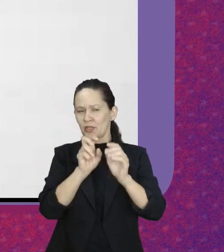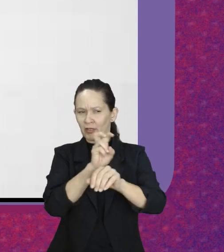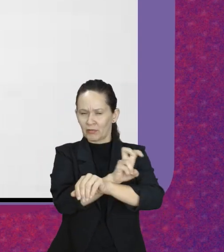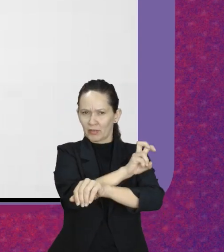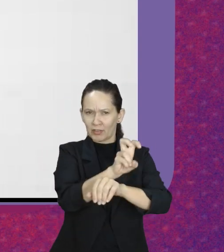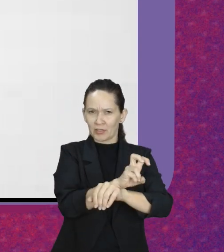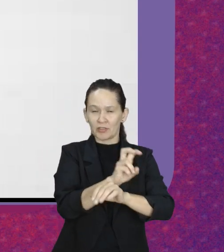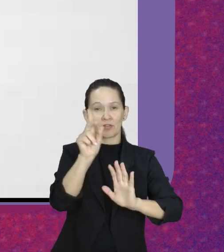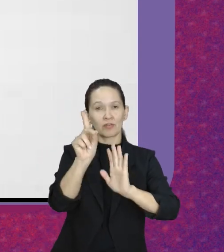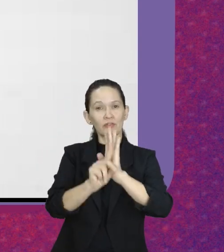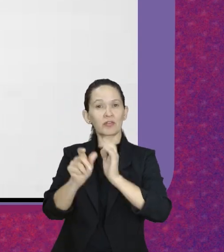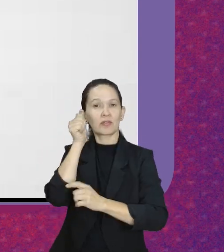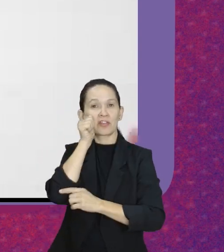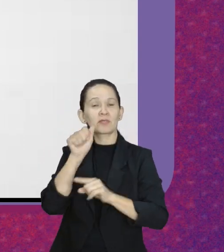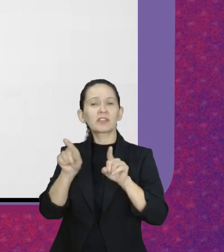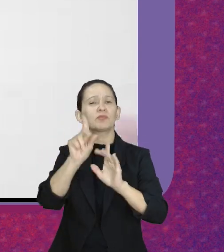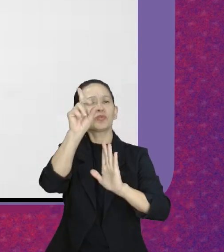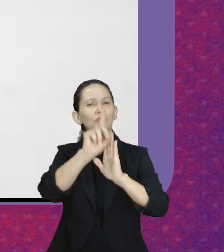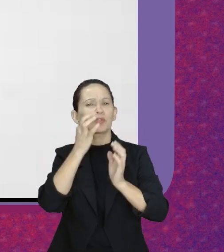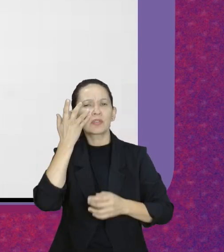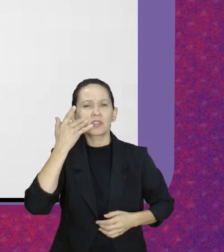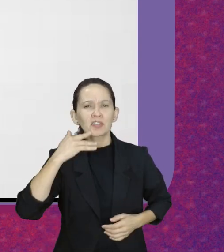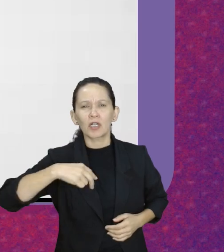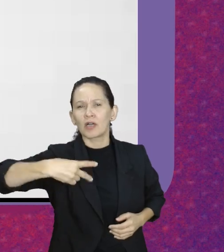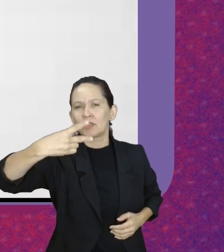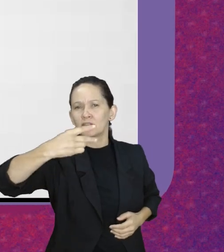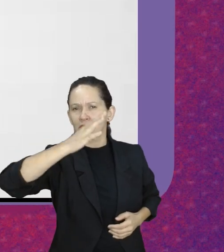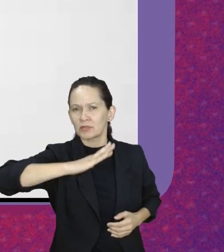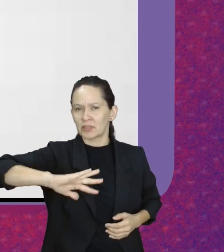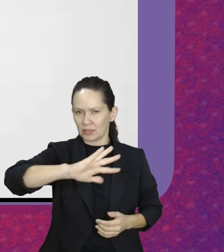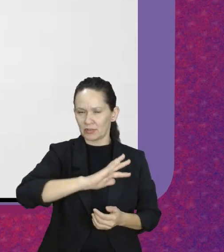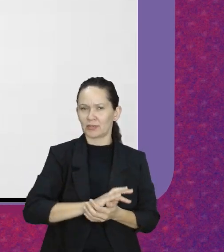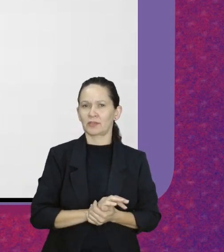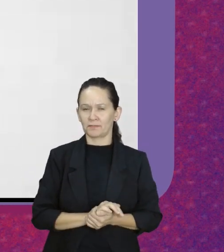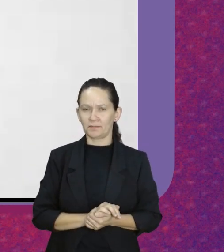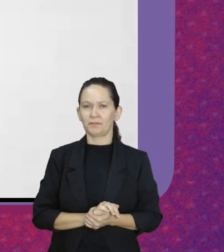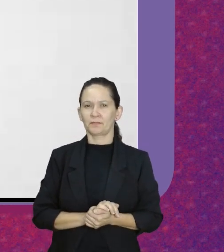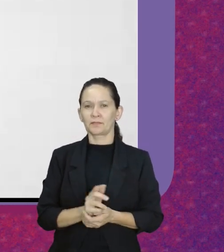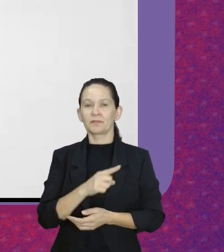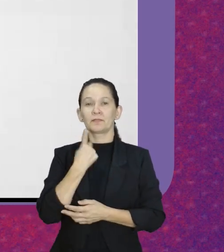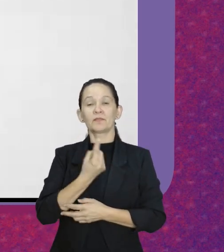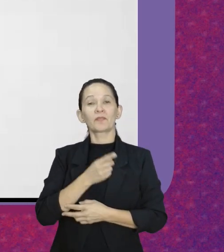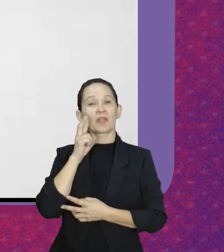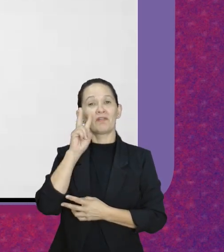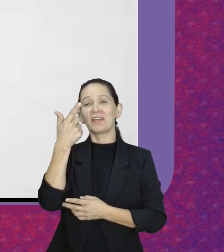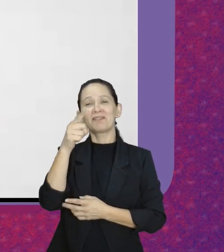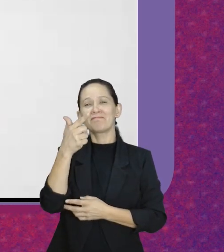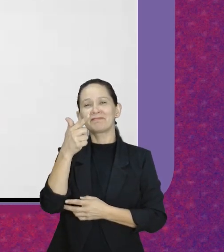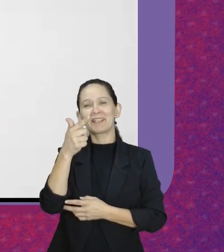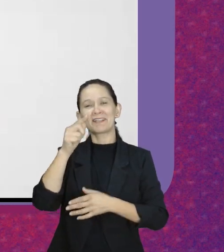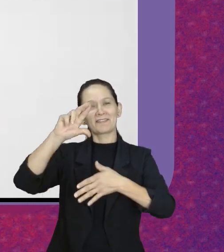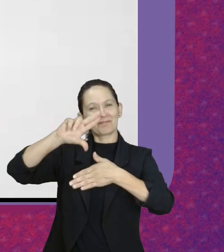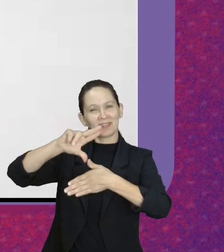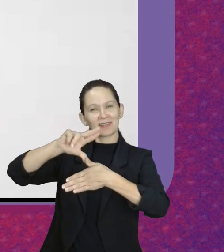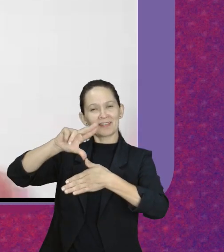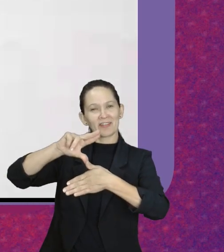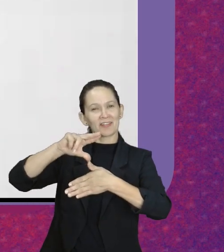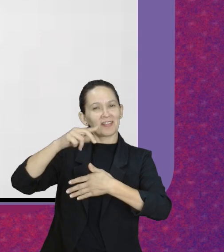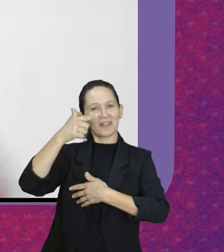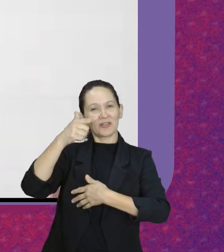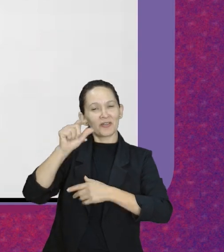o direito das mulheres e direito das crianças, né, essas duas dimensões. E a gente vê que não tem país na América Latina, inclusive, que não